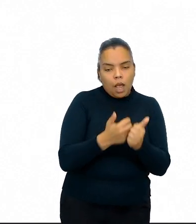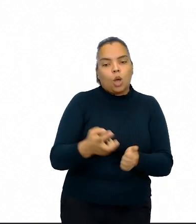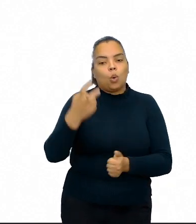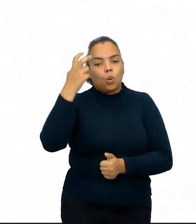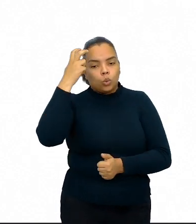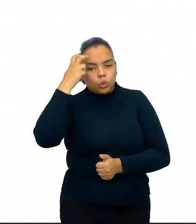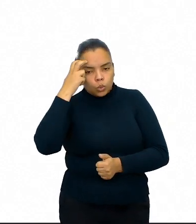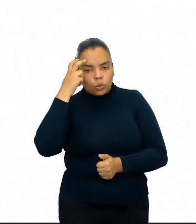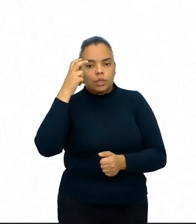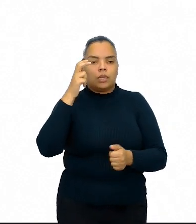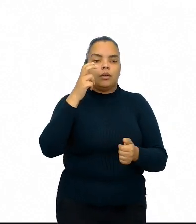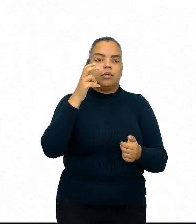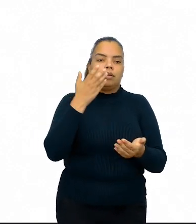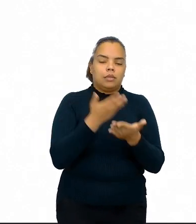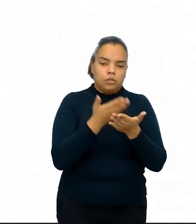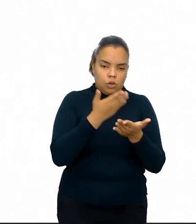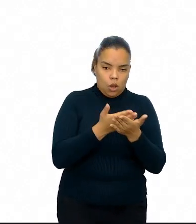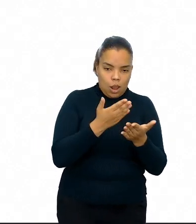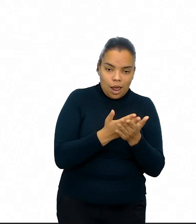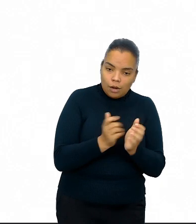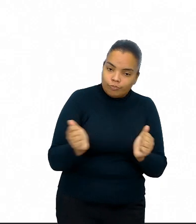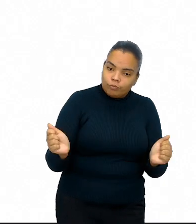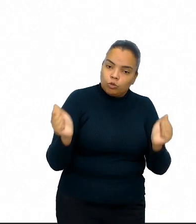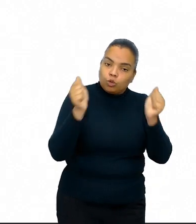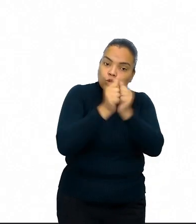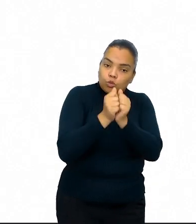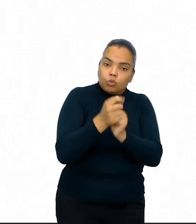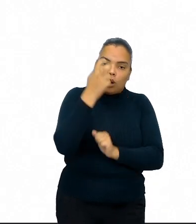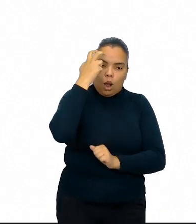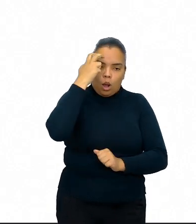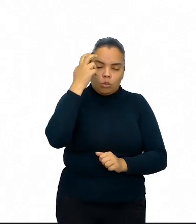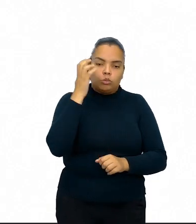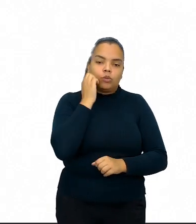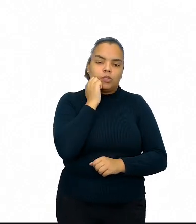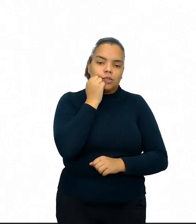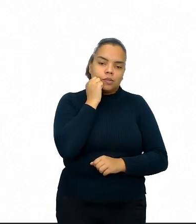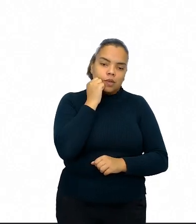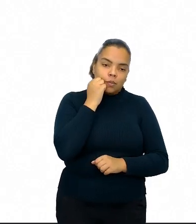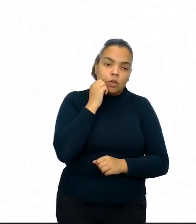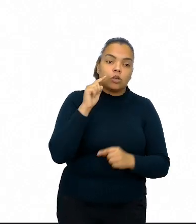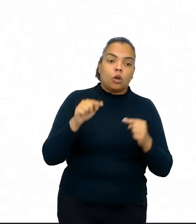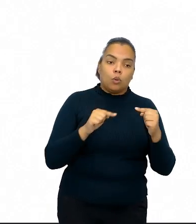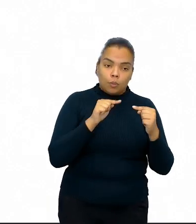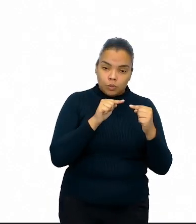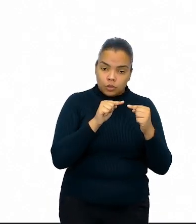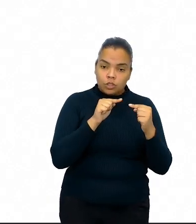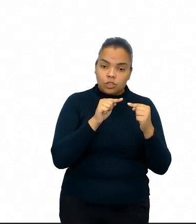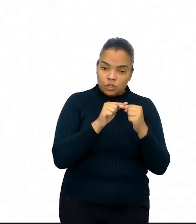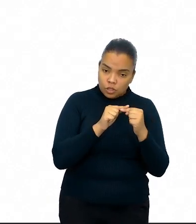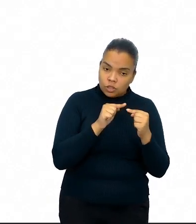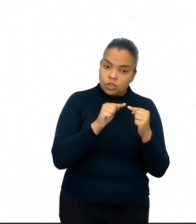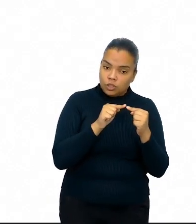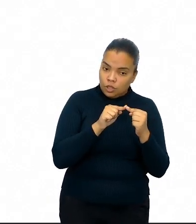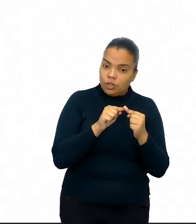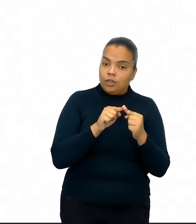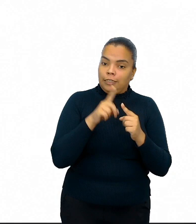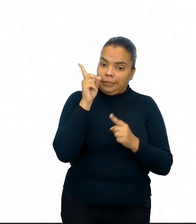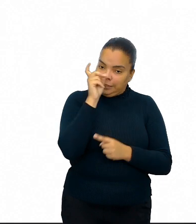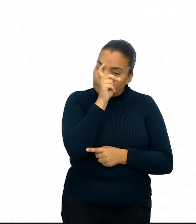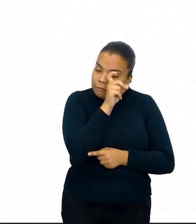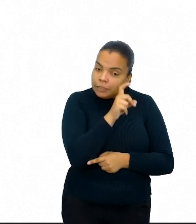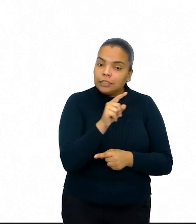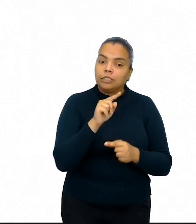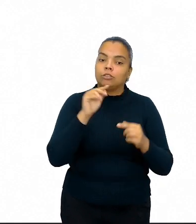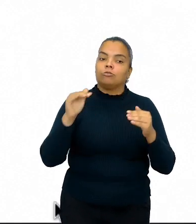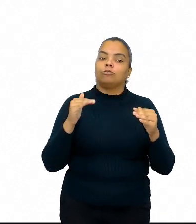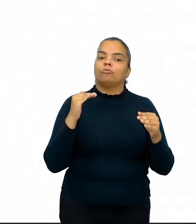cultura escolar da cultura científica. É um objetivo bem complexo para a gente atingir, não é mesmo? Vamos